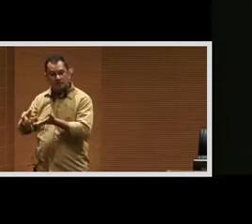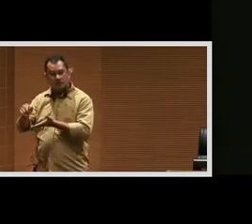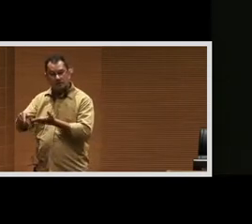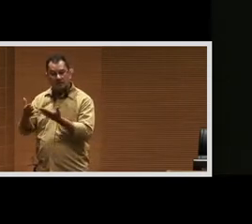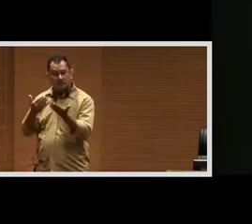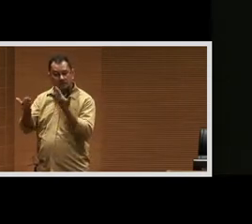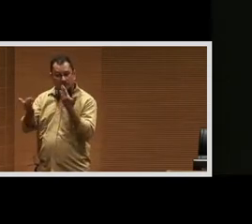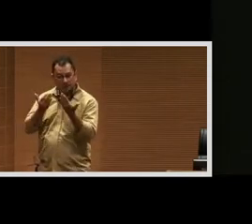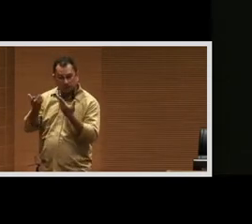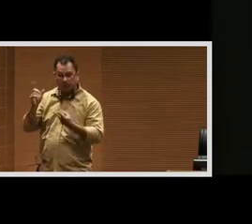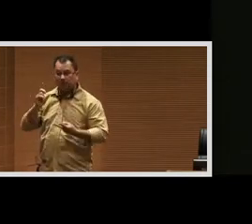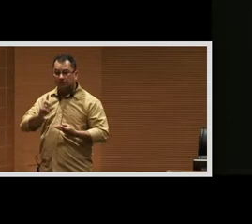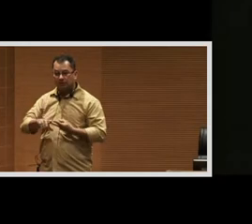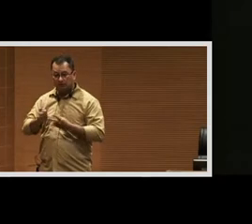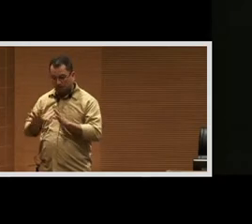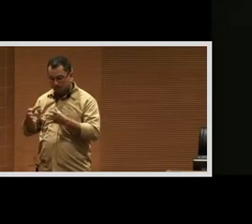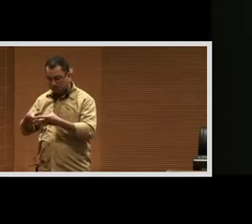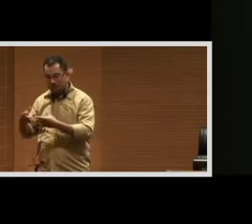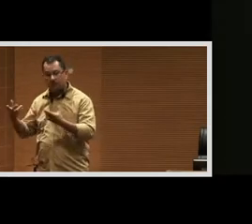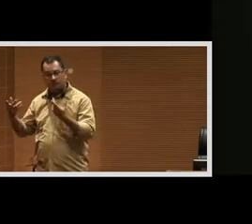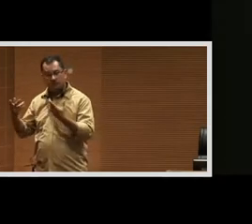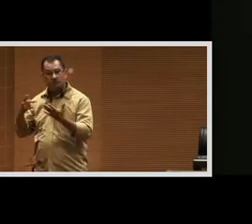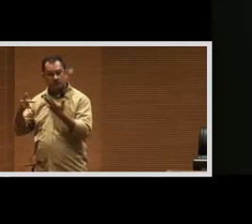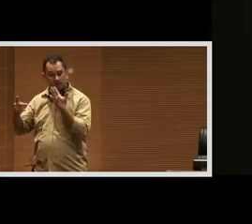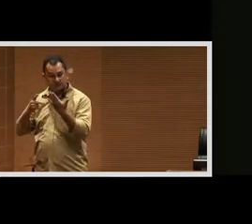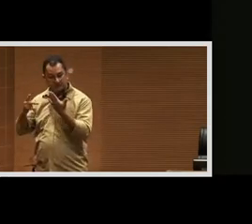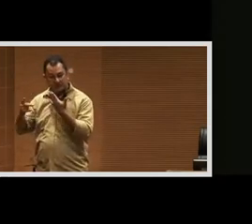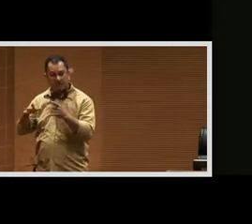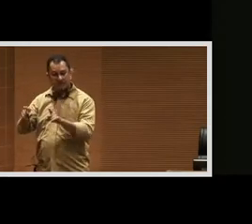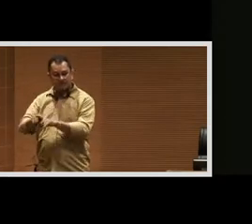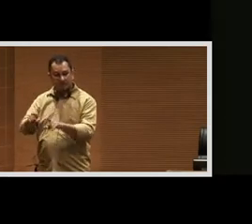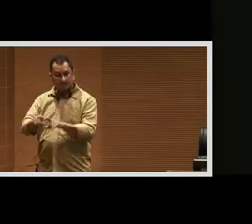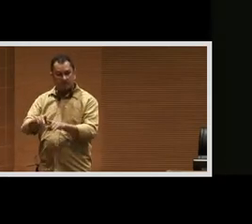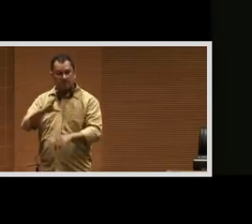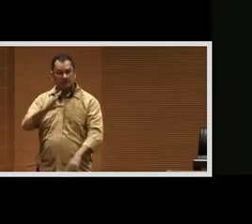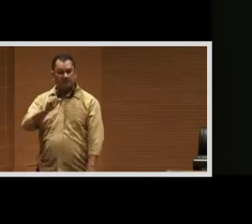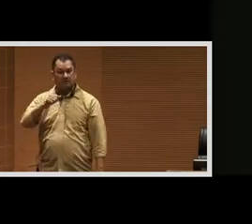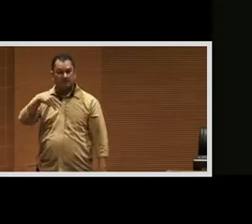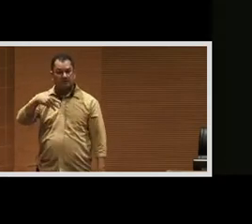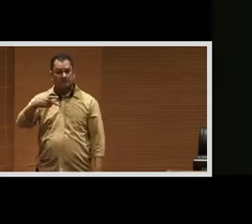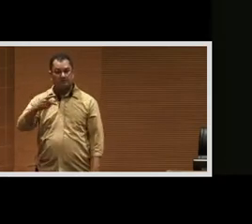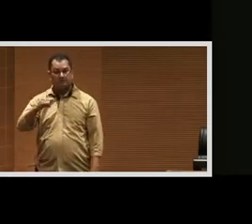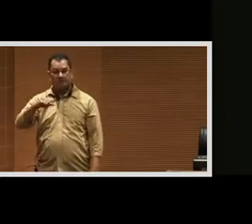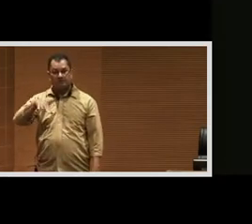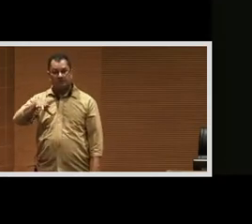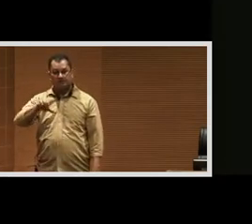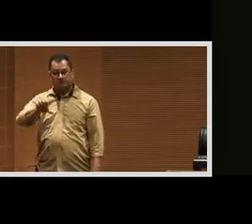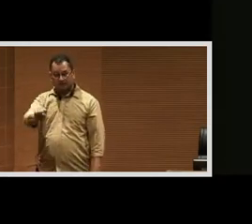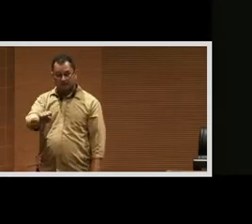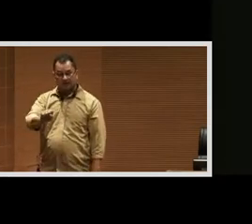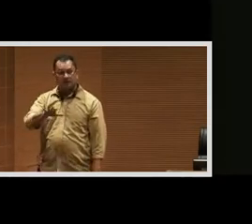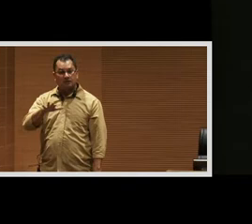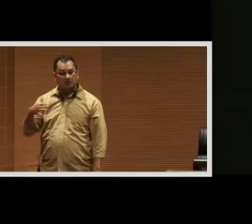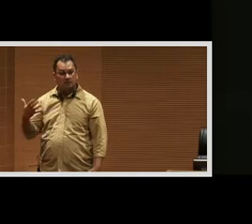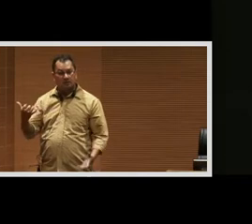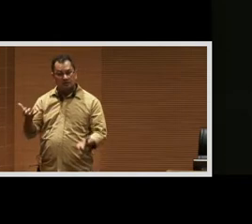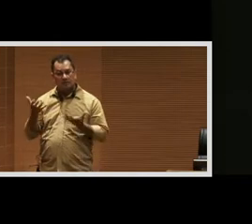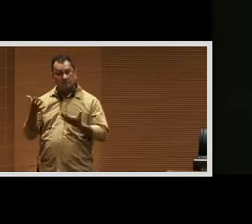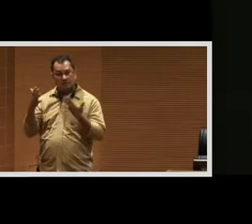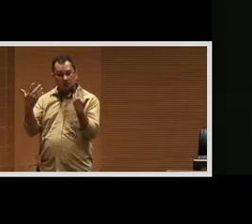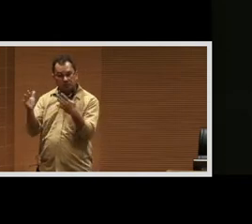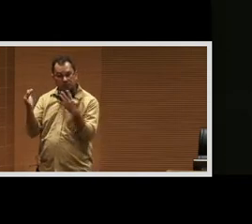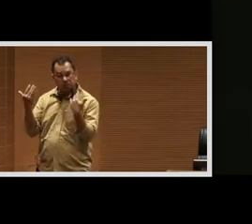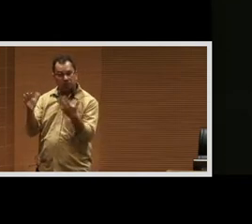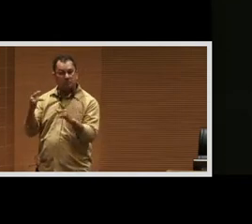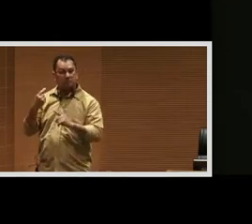psicóloga e uma psiquiatra de Campinas, a quem eu quero prestar uma homenagem, porque,